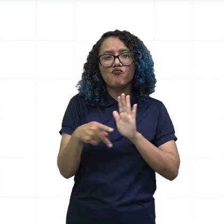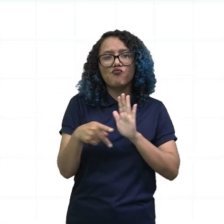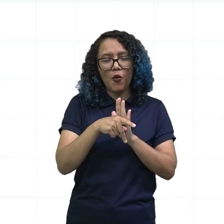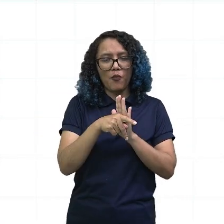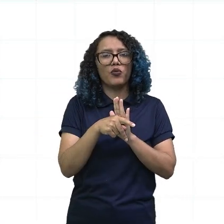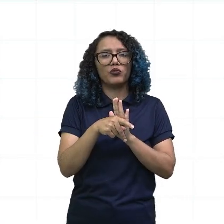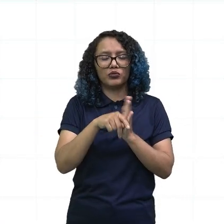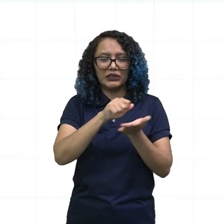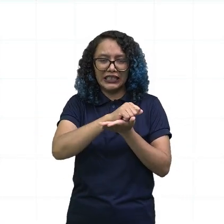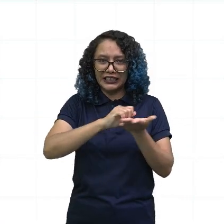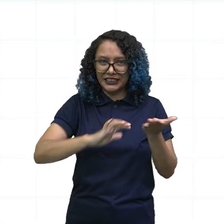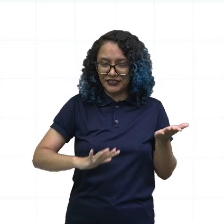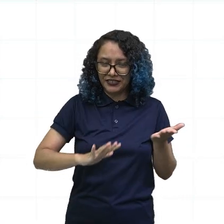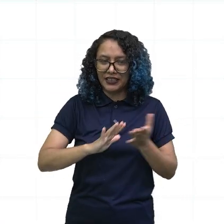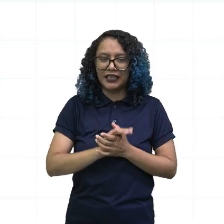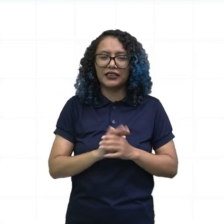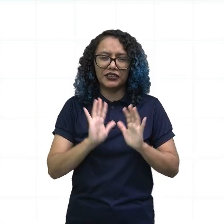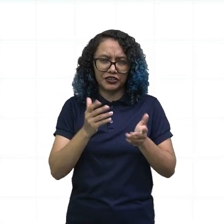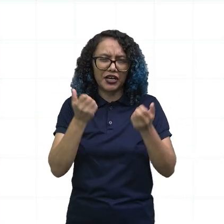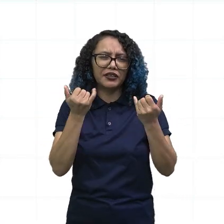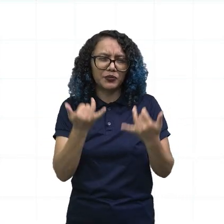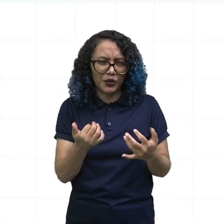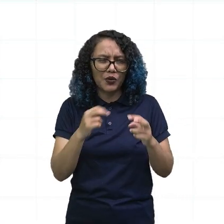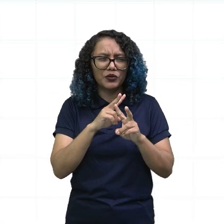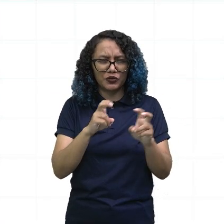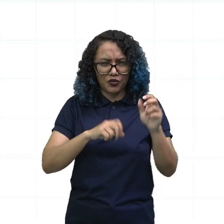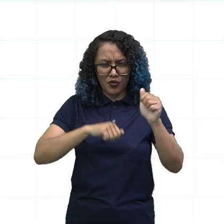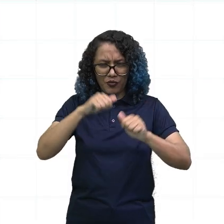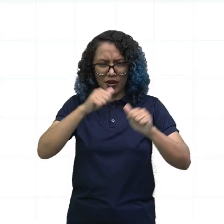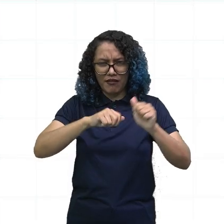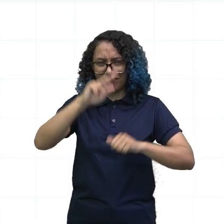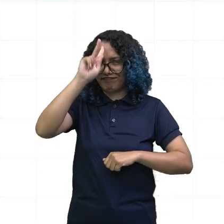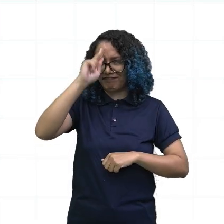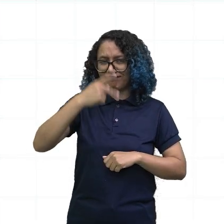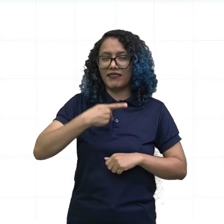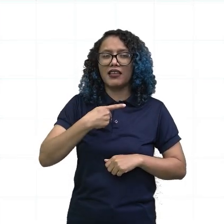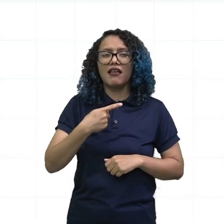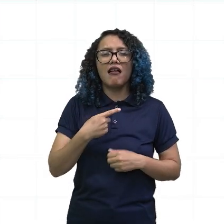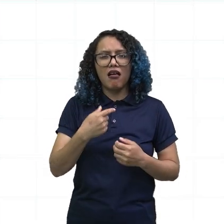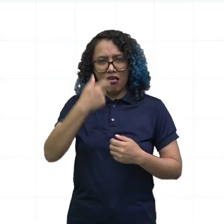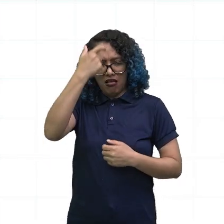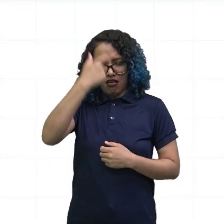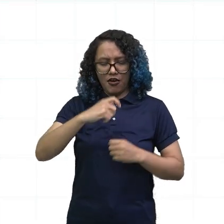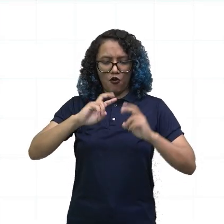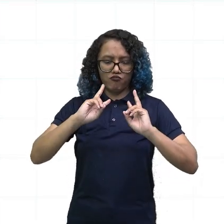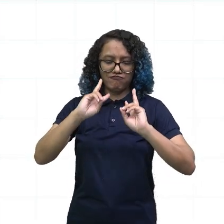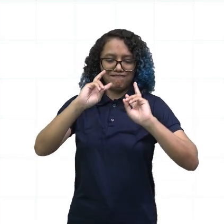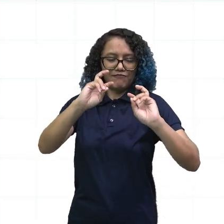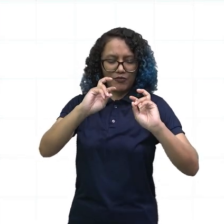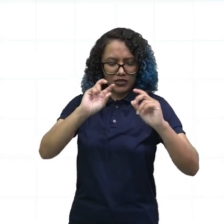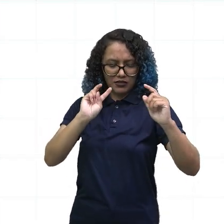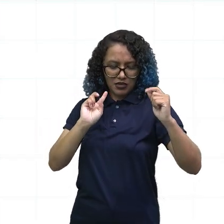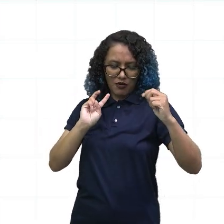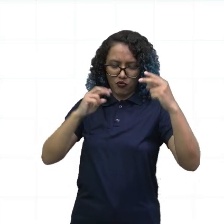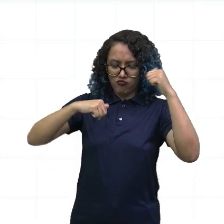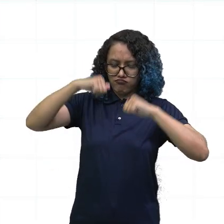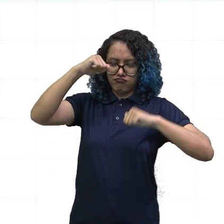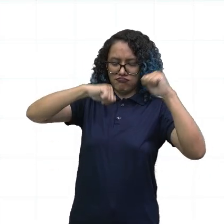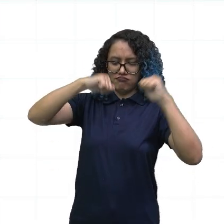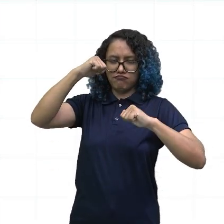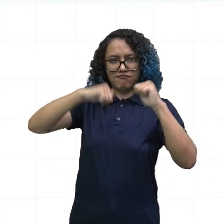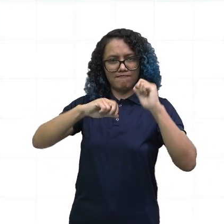já explicou para a gente, né? O que é essa autoavaliação? Eu mesmo estou me